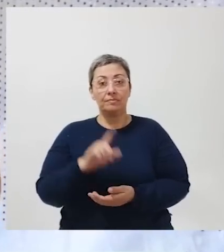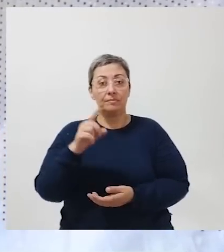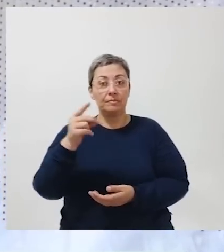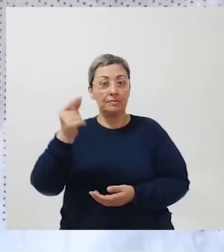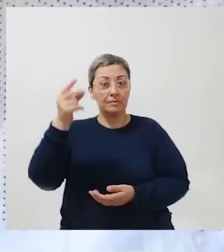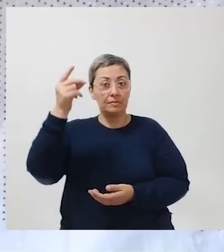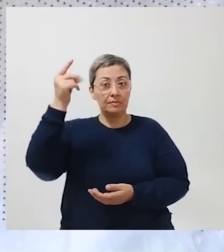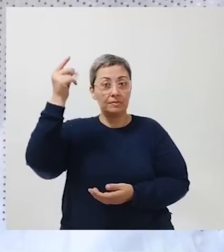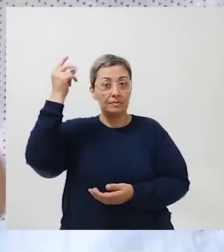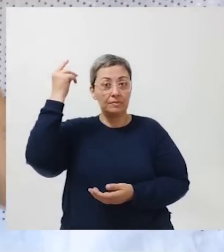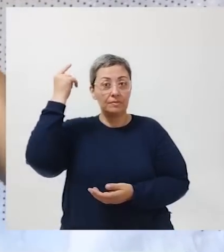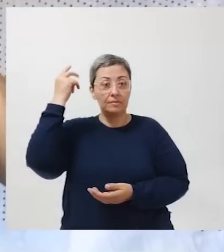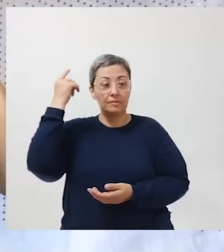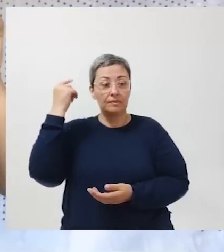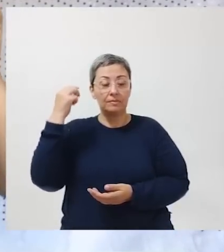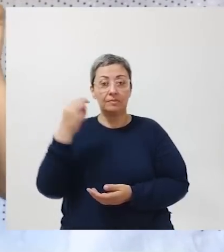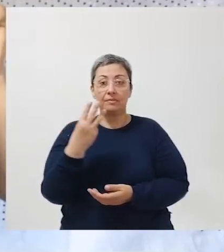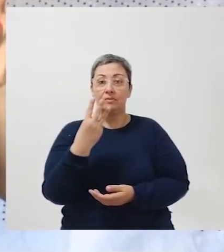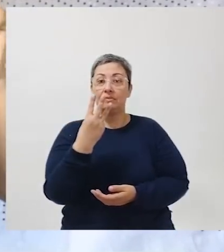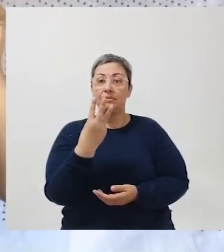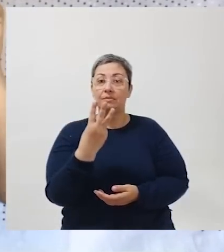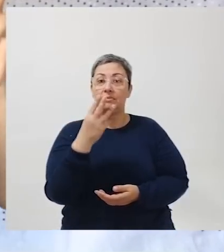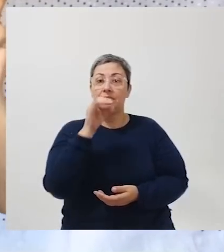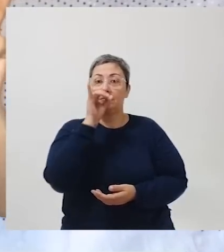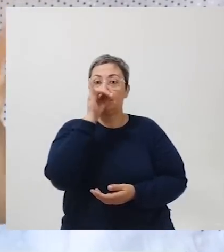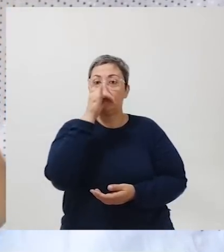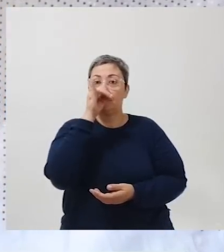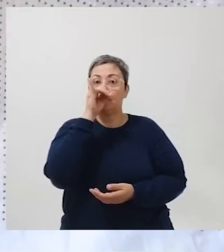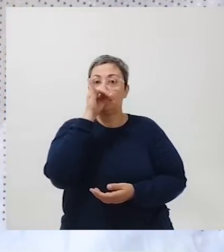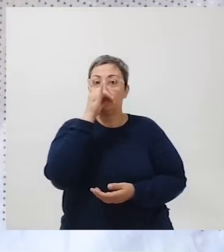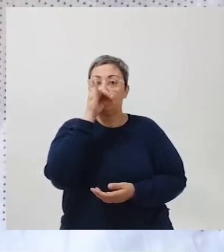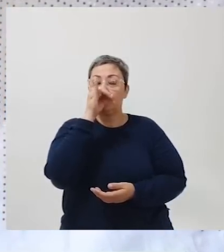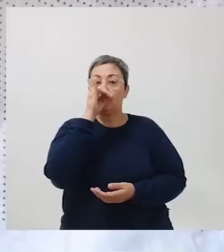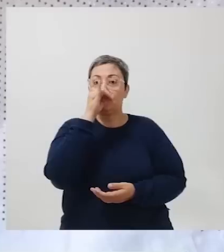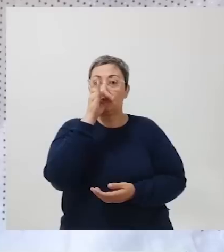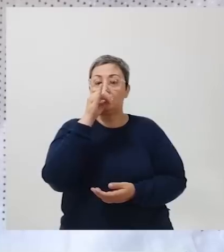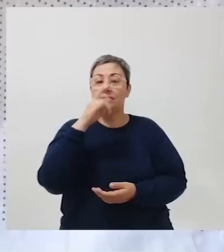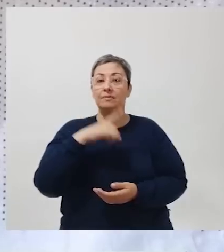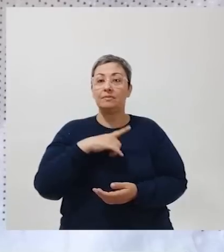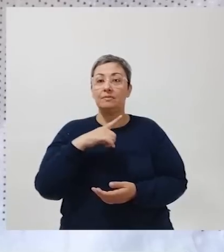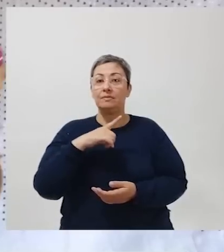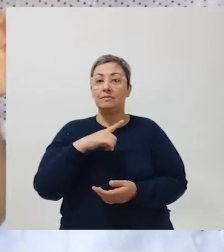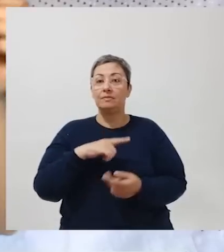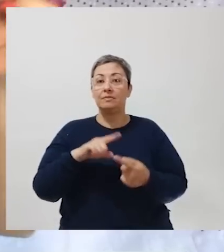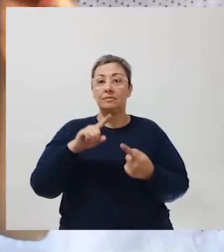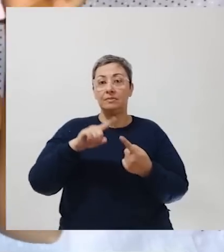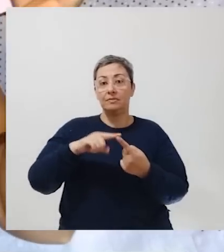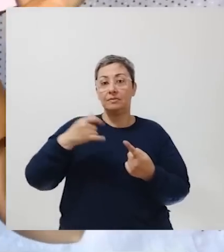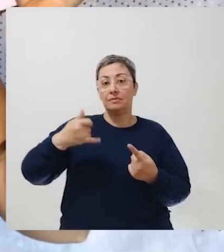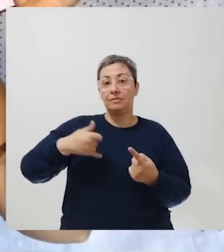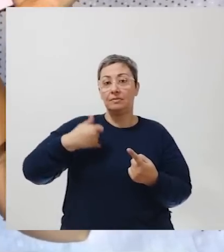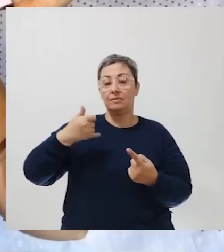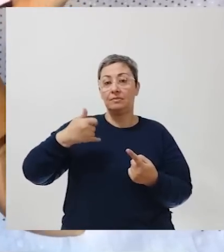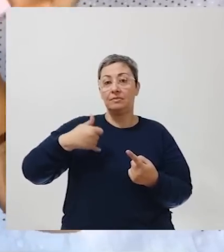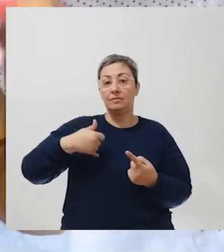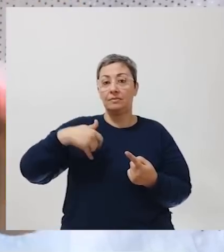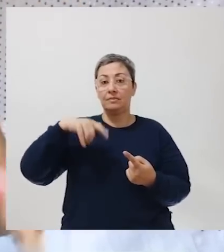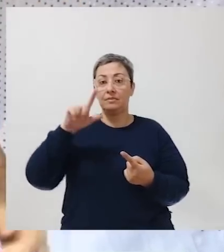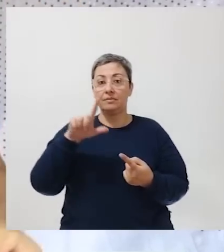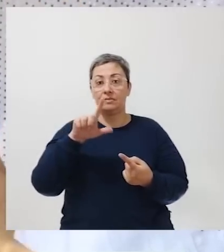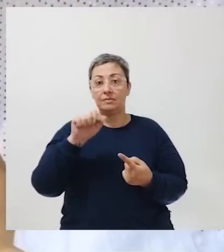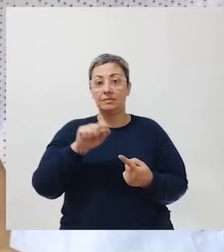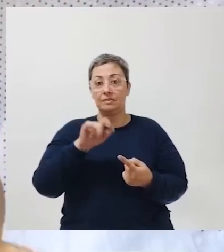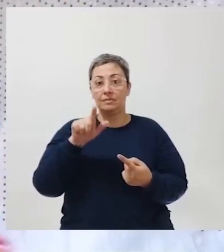Era uma vez 3 porquinhos, Lázaro mais velho,